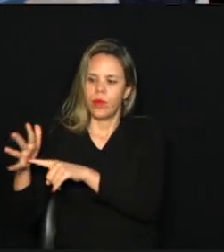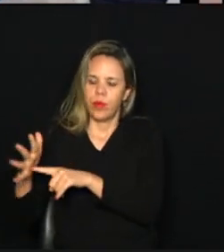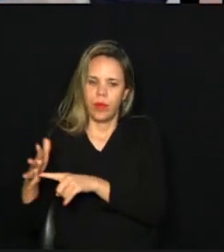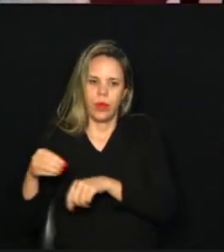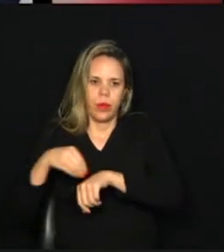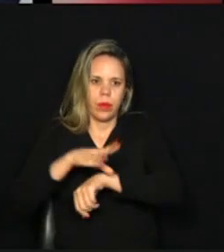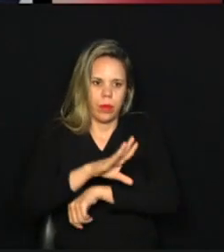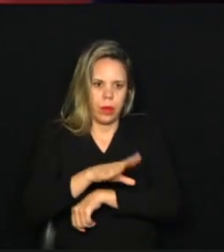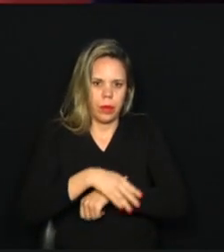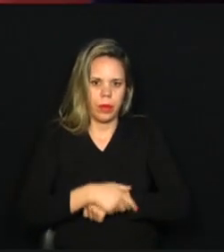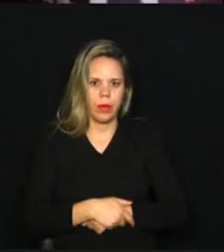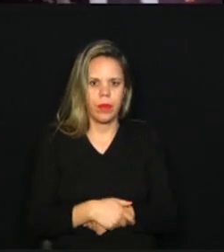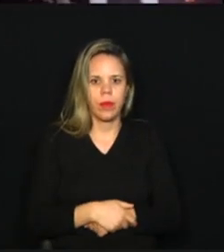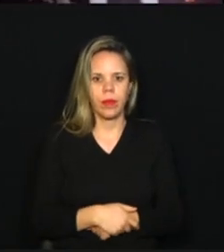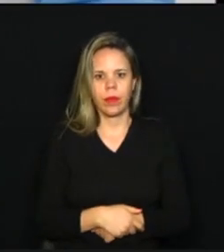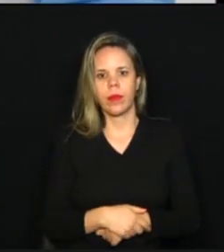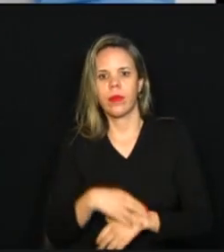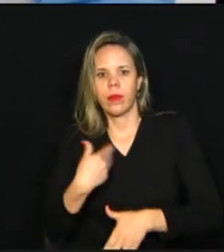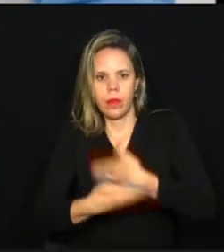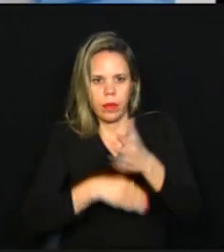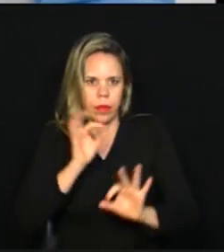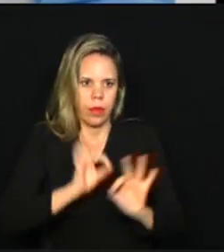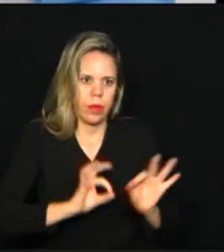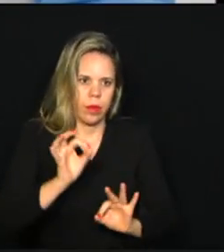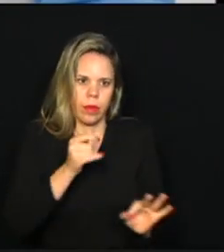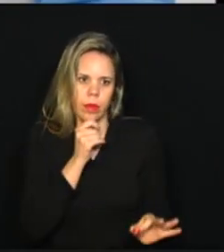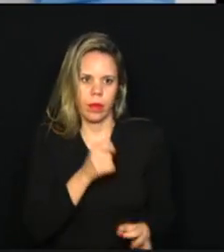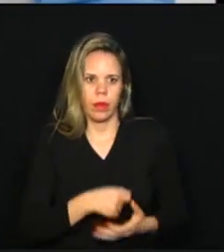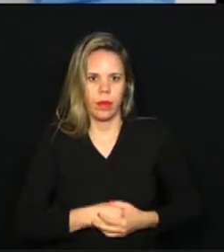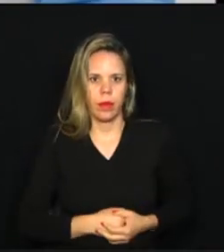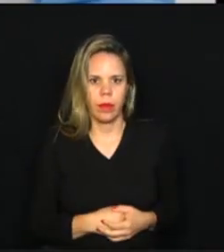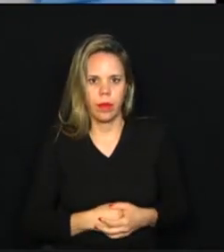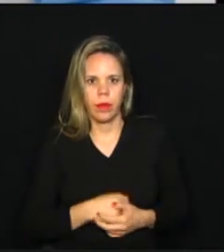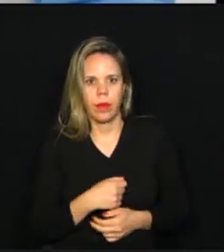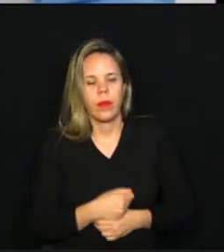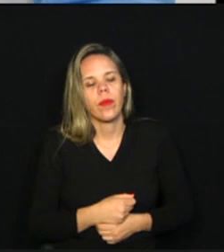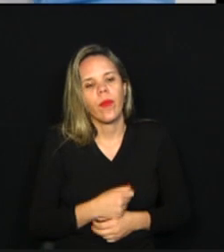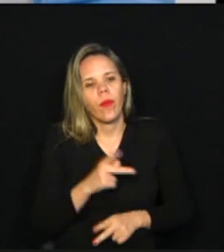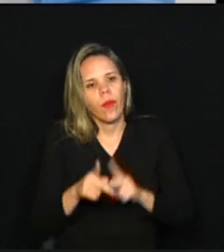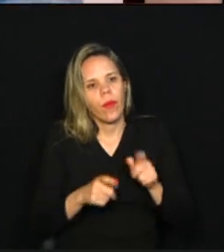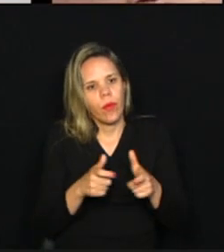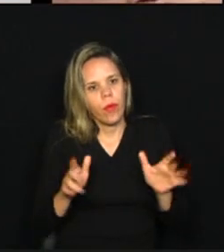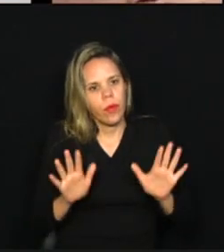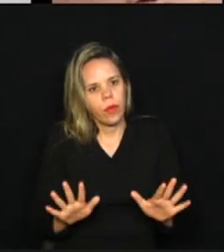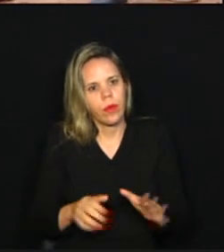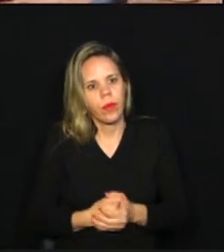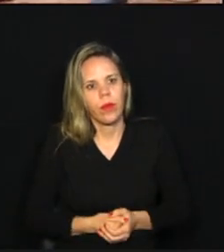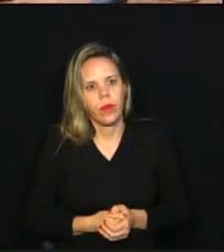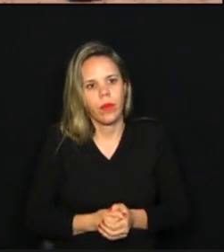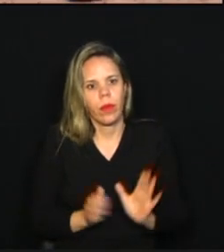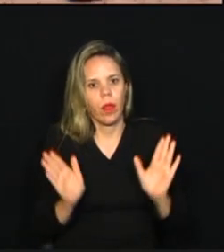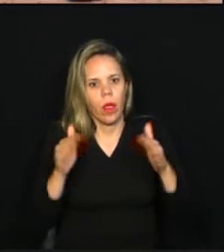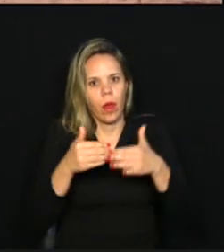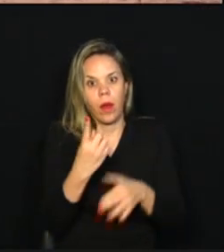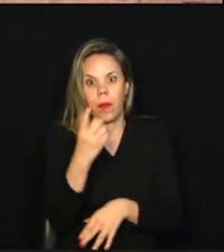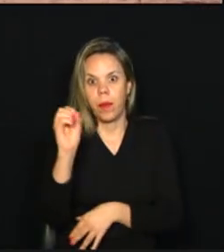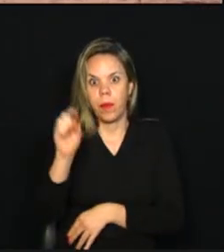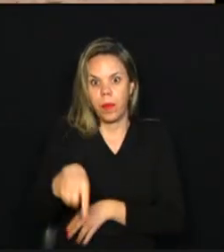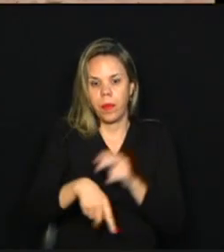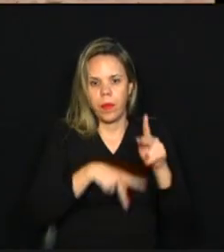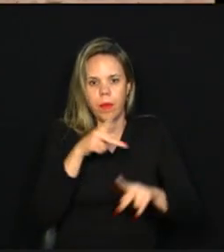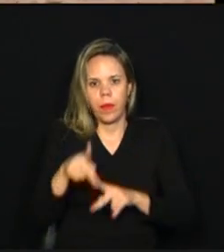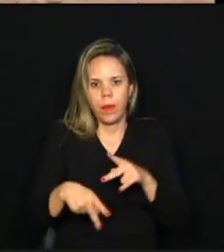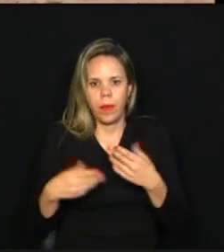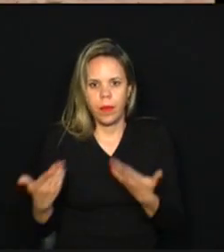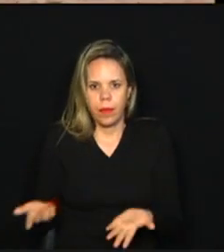que já está em processo de regularização, né, que é uma ocupação, mas que concentra 10 mil pessoas, né? Então,